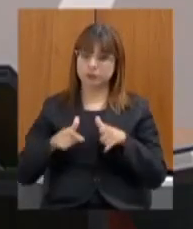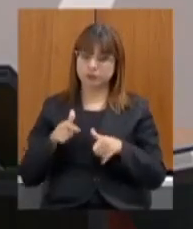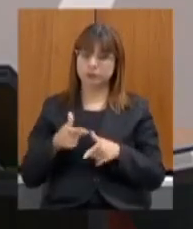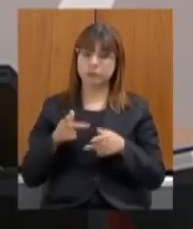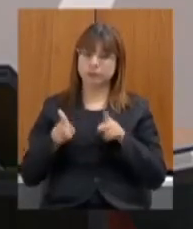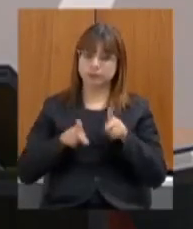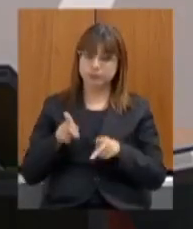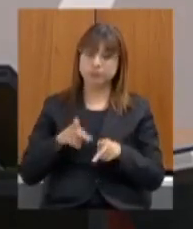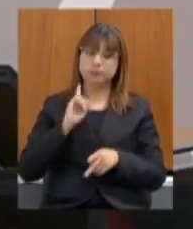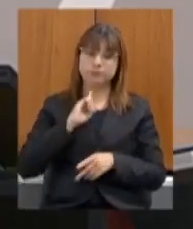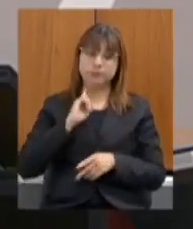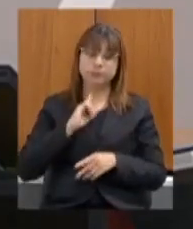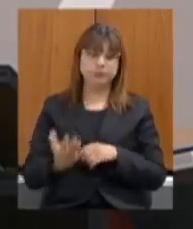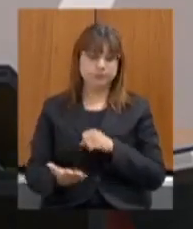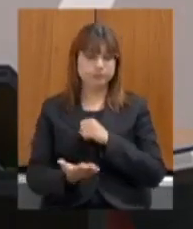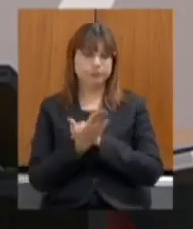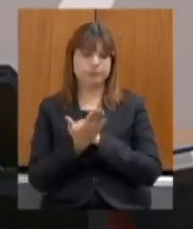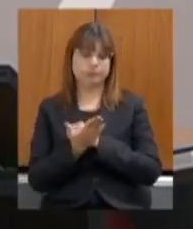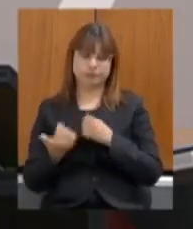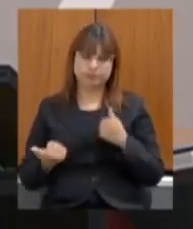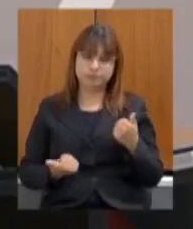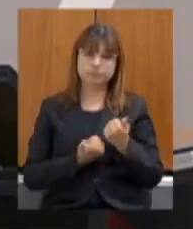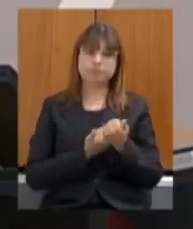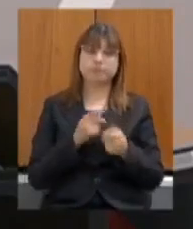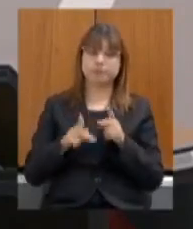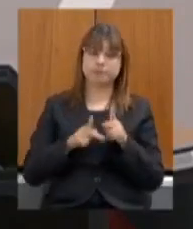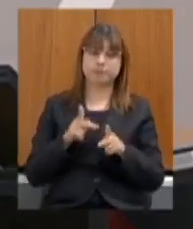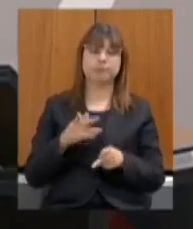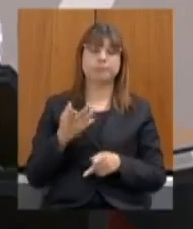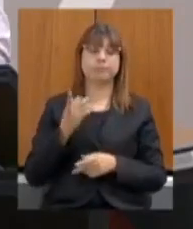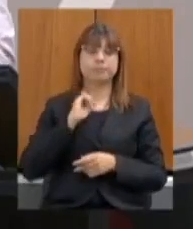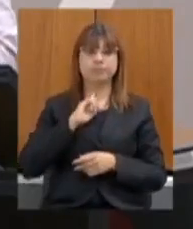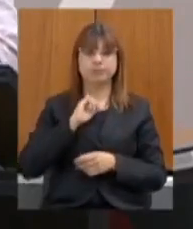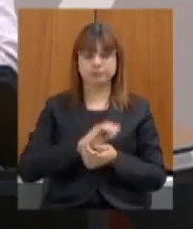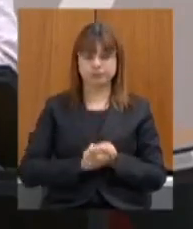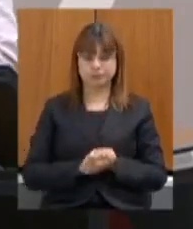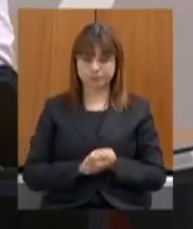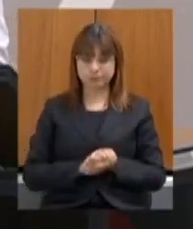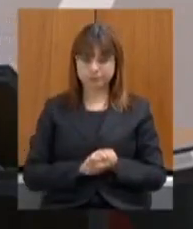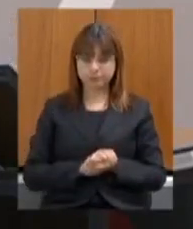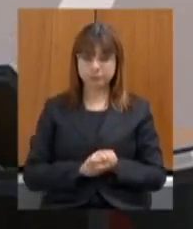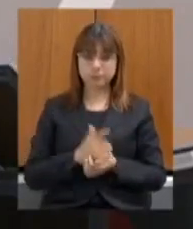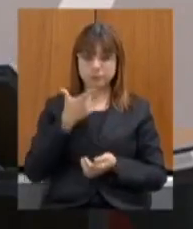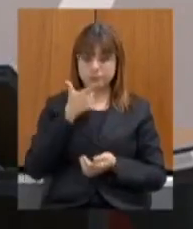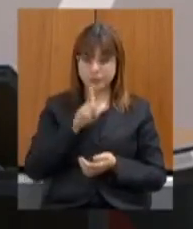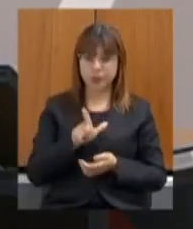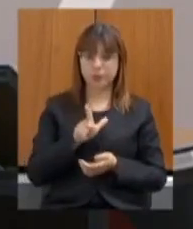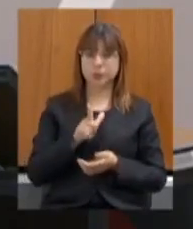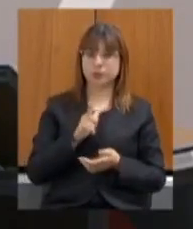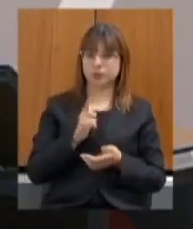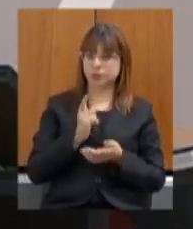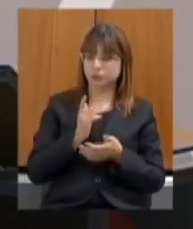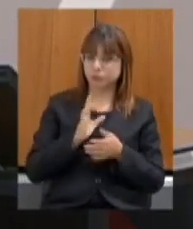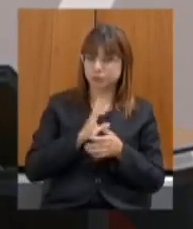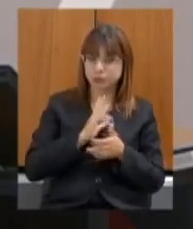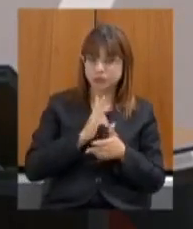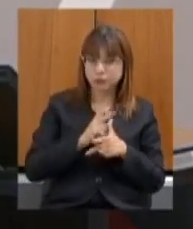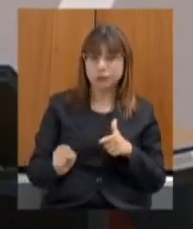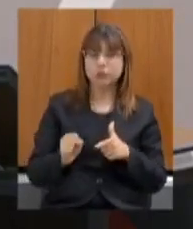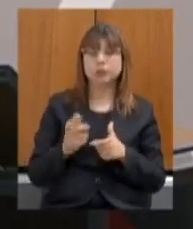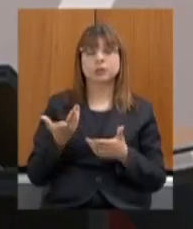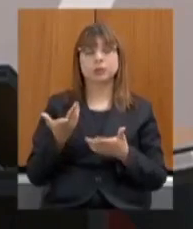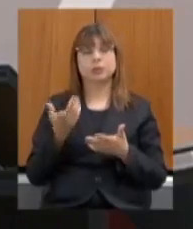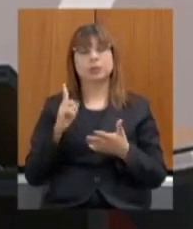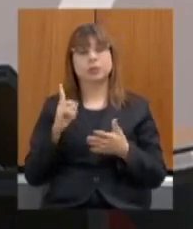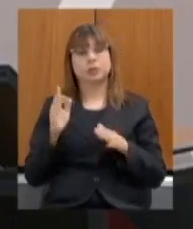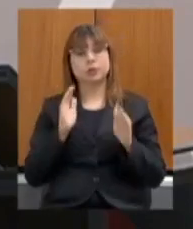tanta colaboração dos mineiros, tanta vontade de vencer a pandemia e o governo do Estado, tanta